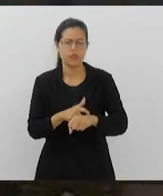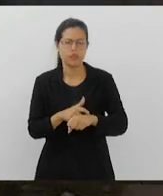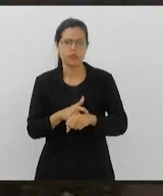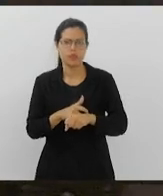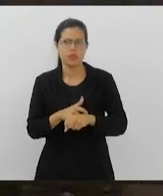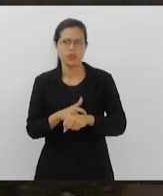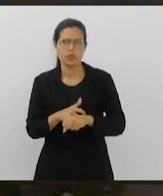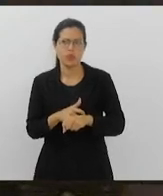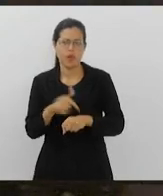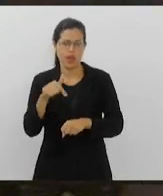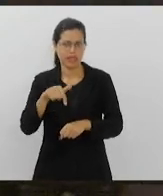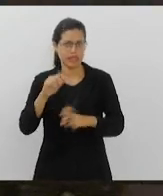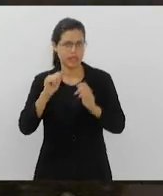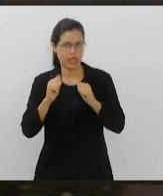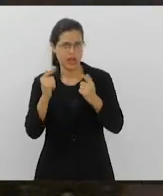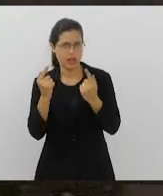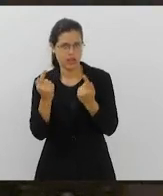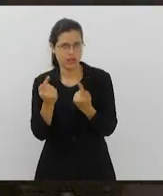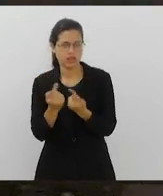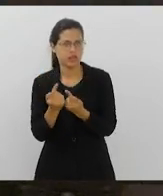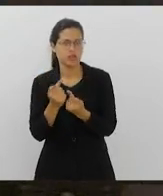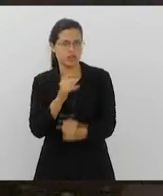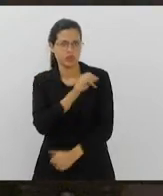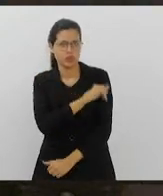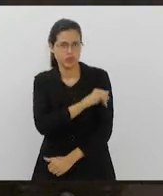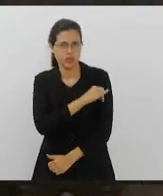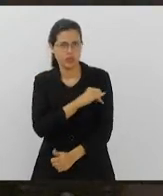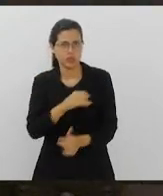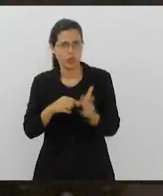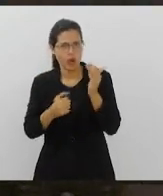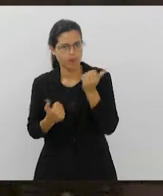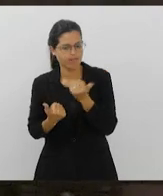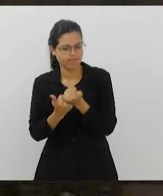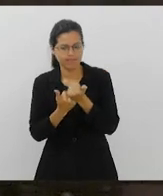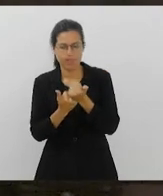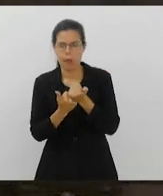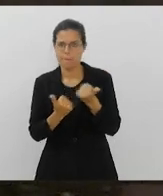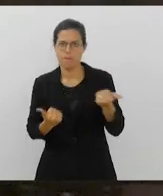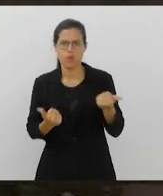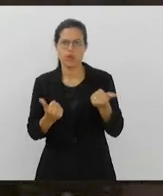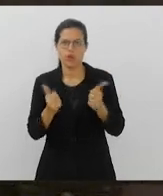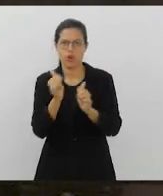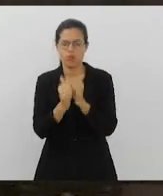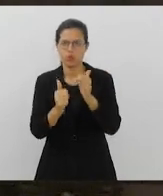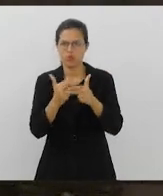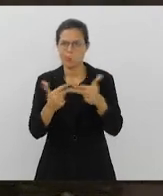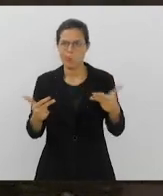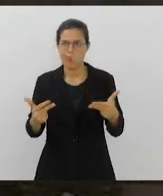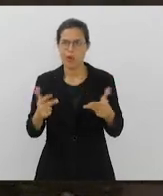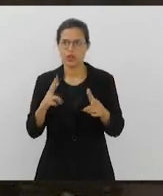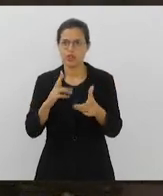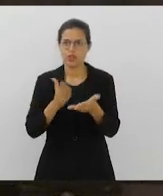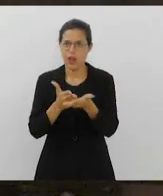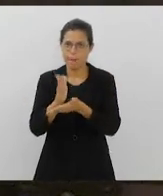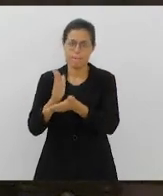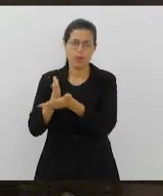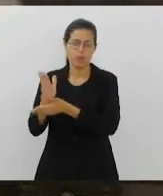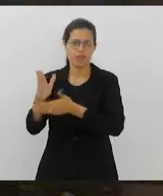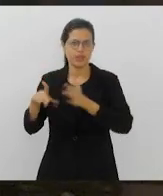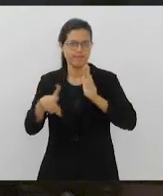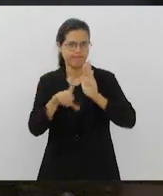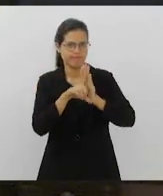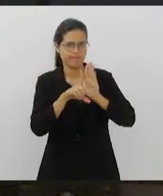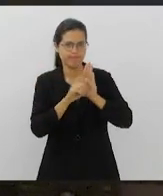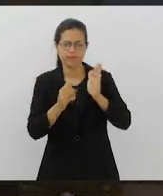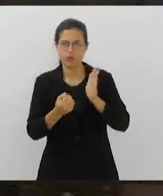aqui no Parlamento Fluminense, contribuir para o esporte, que a gente possa aprovar, ainda nessa legislatura, uma quantidade de leis,